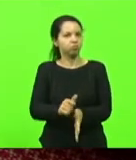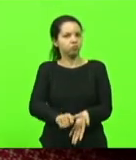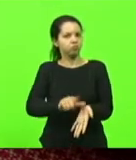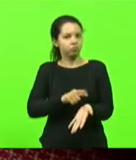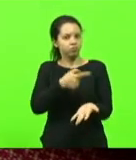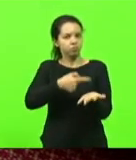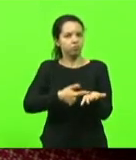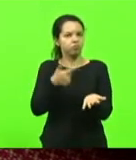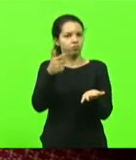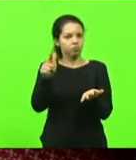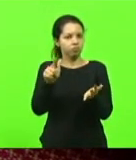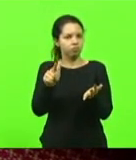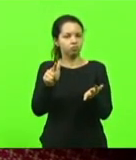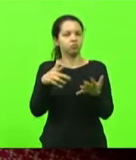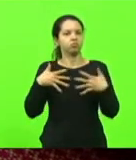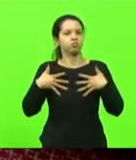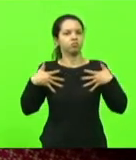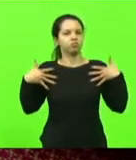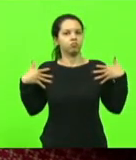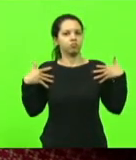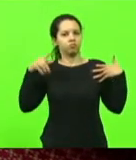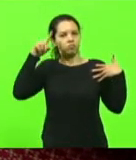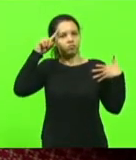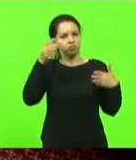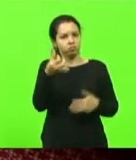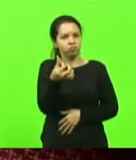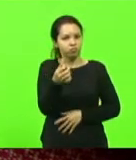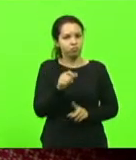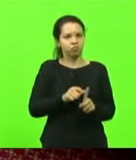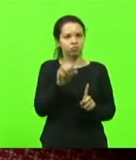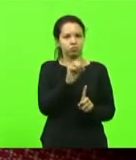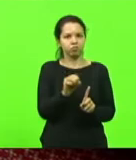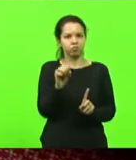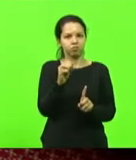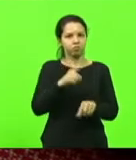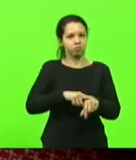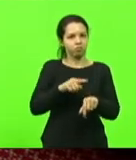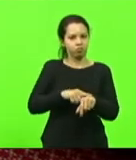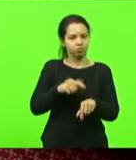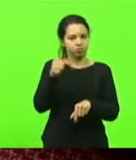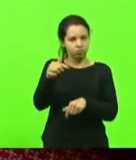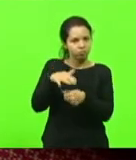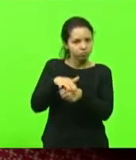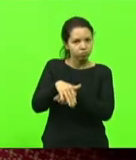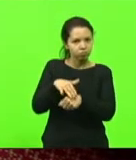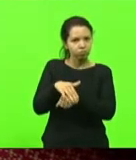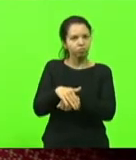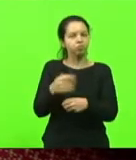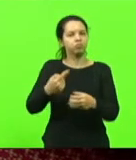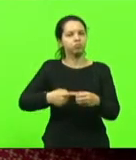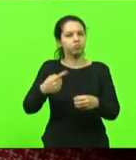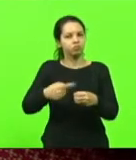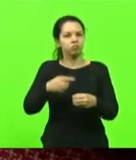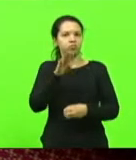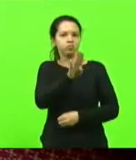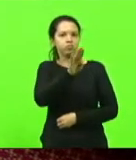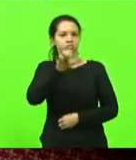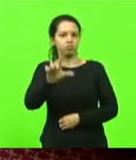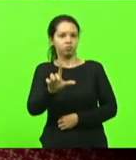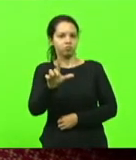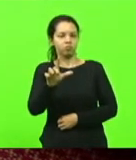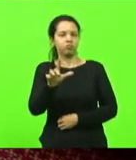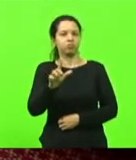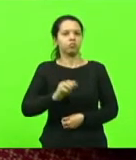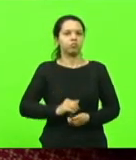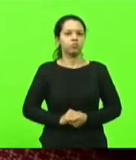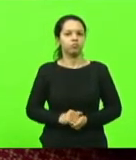solene para o dia 6 de outubro, às 19h, no município de Blumenau. Para constar,